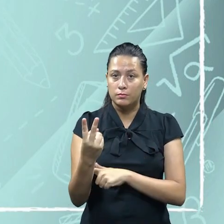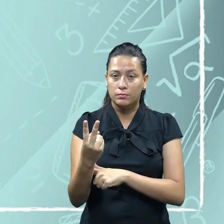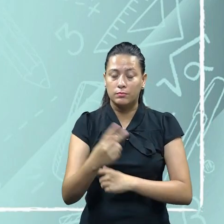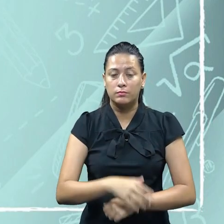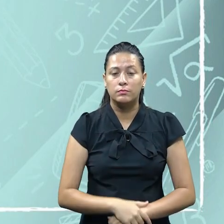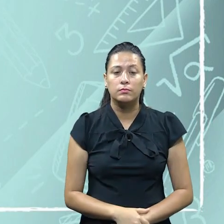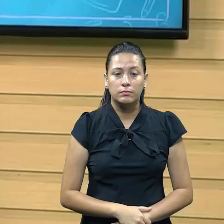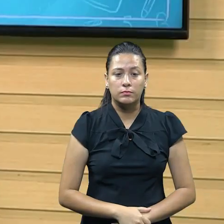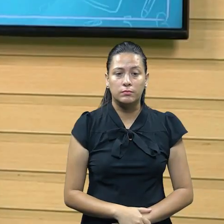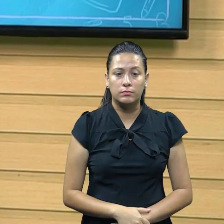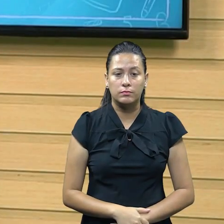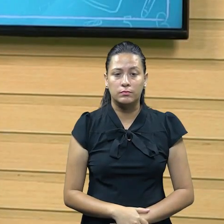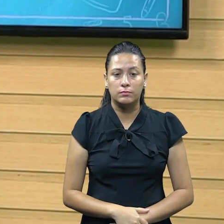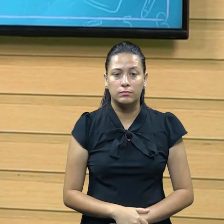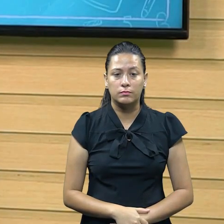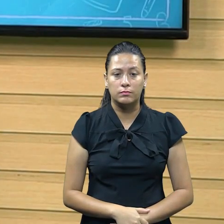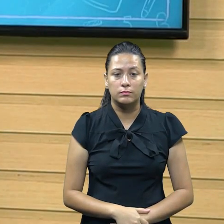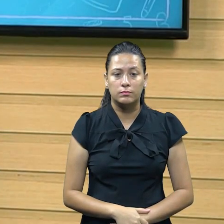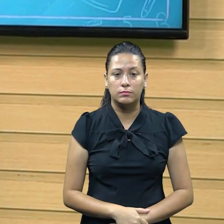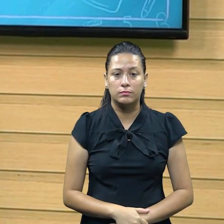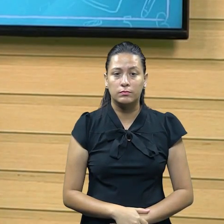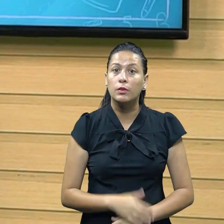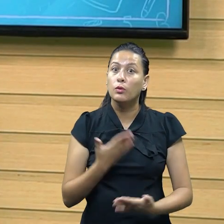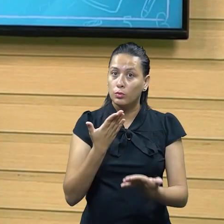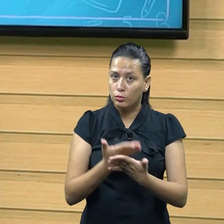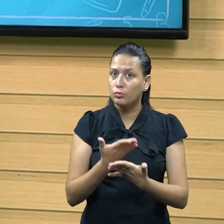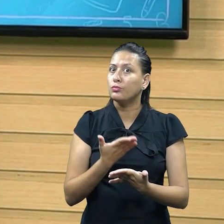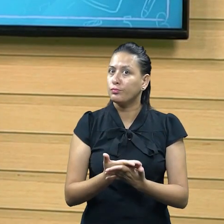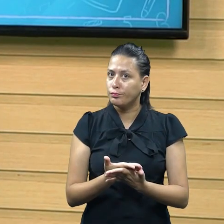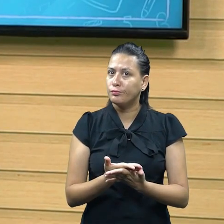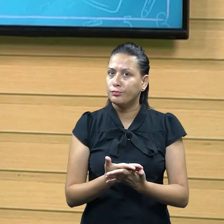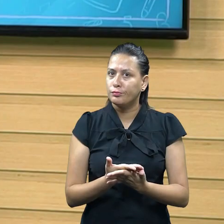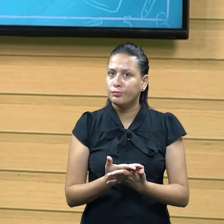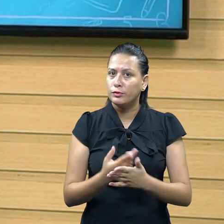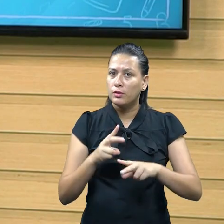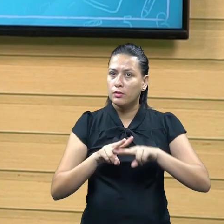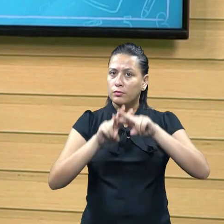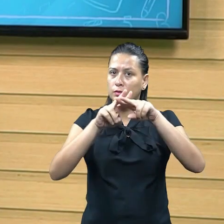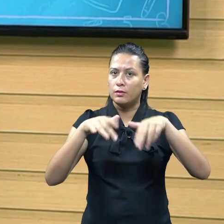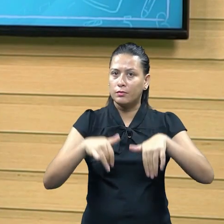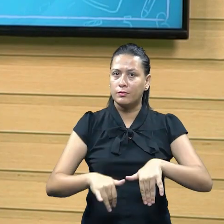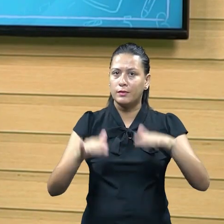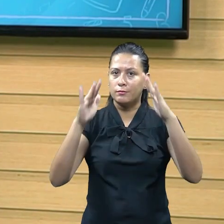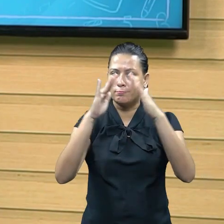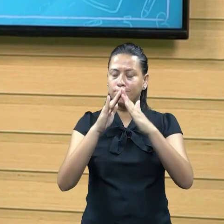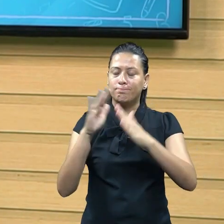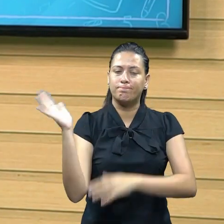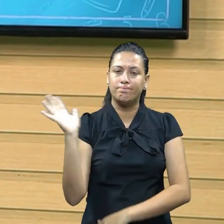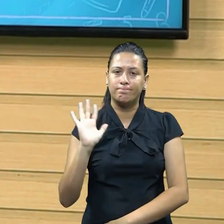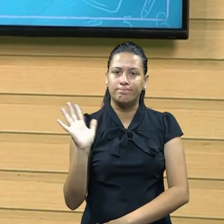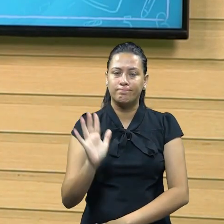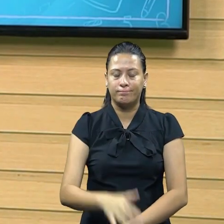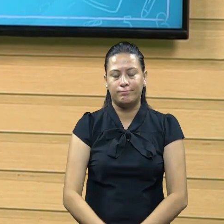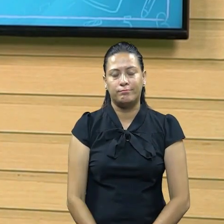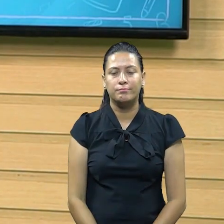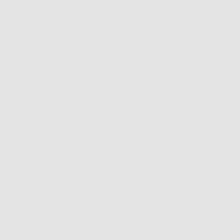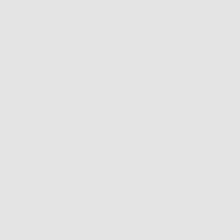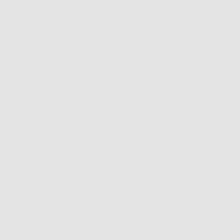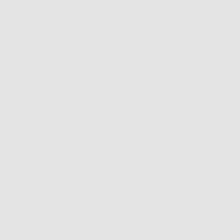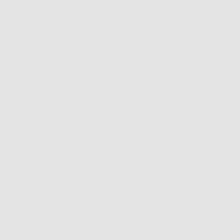segunda aula. Tá? Vocês permaneçam estudando, #fiquem em casa e até a próxima aula.